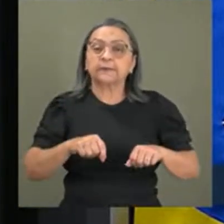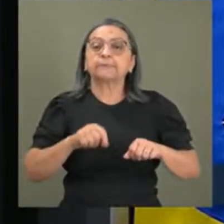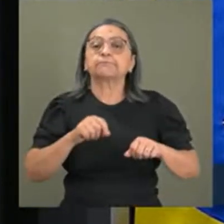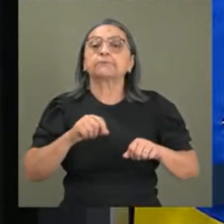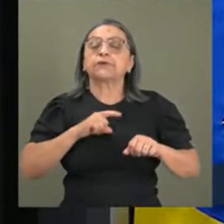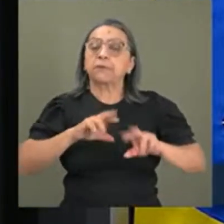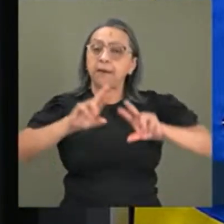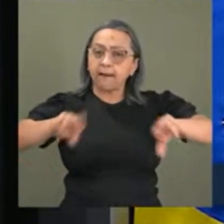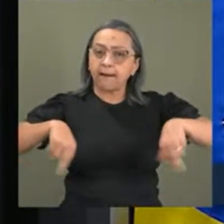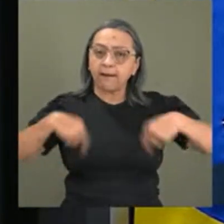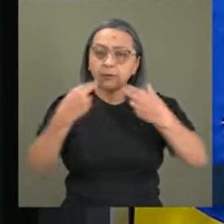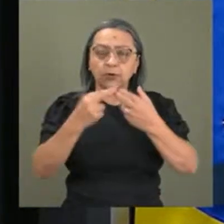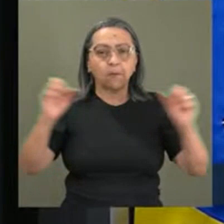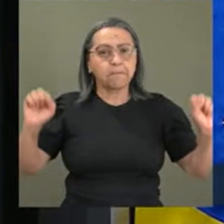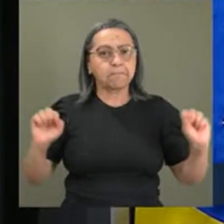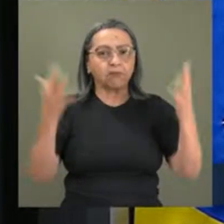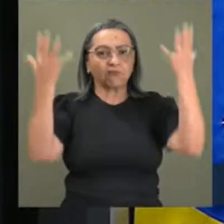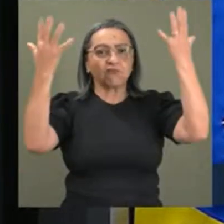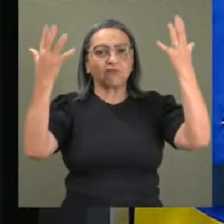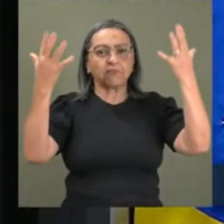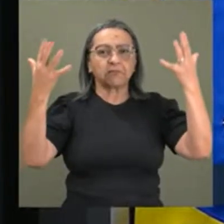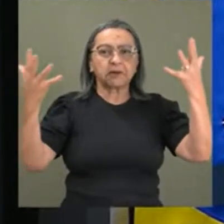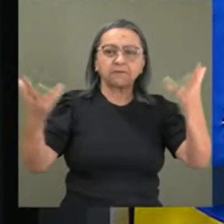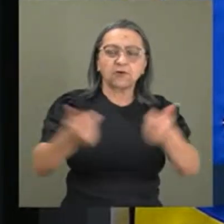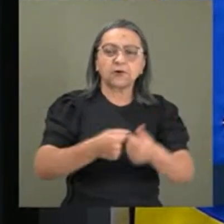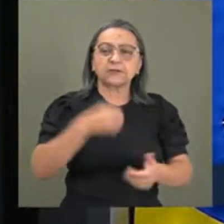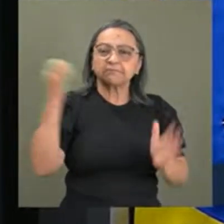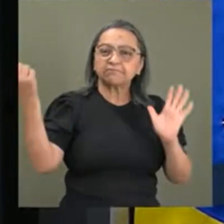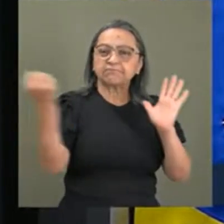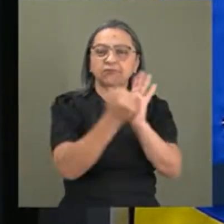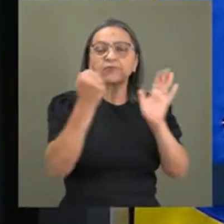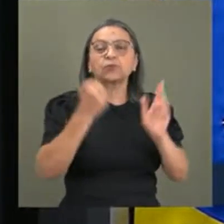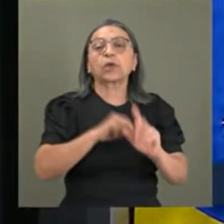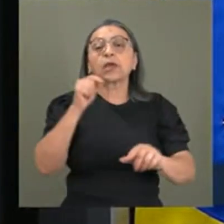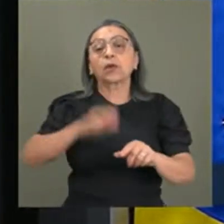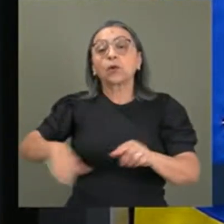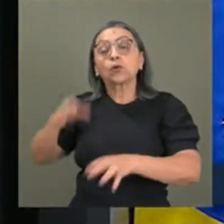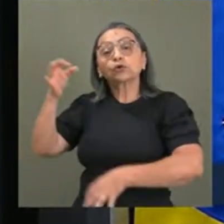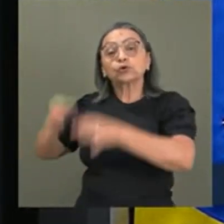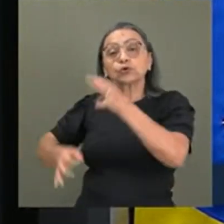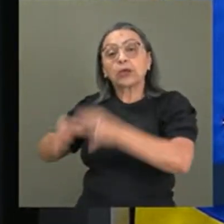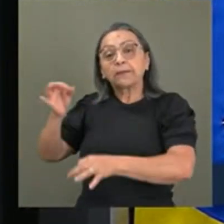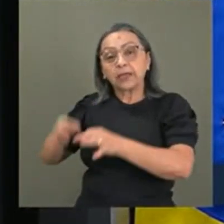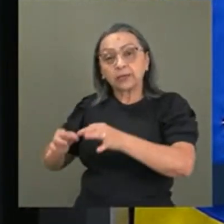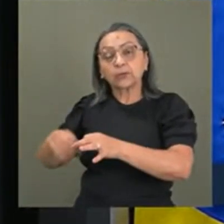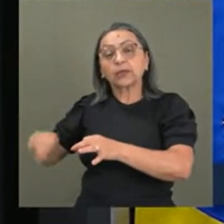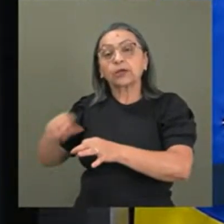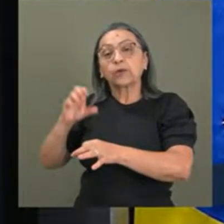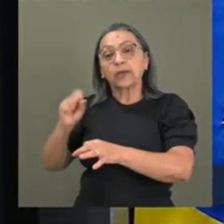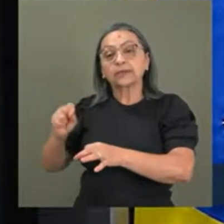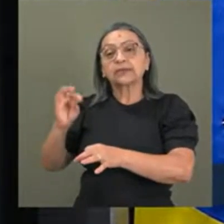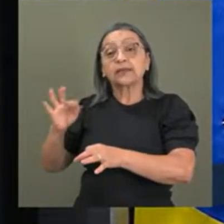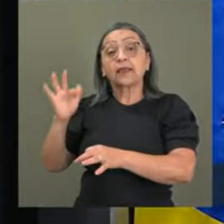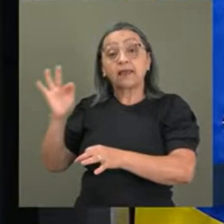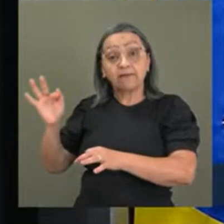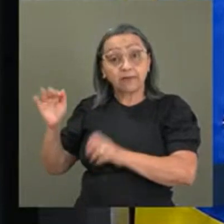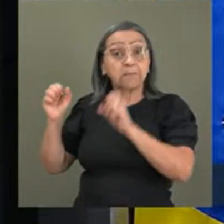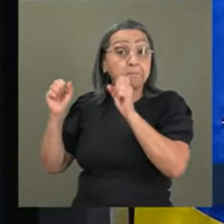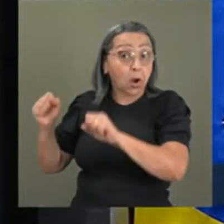sessão memorável, histórica, sobre o julgamento em curso no STF, que